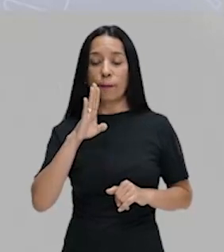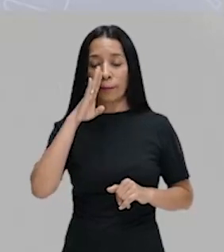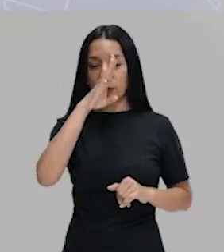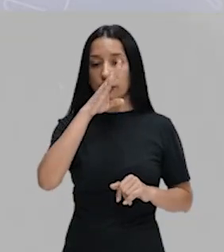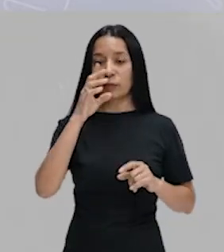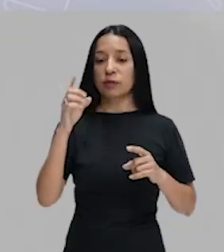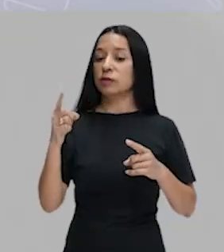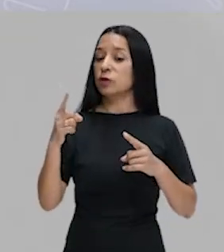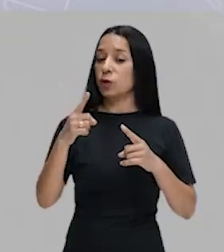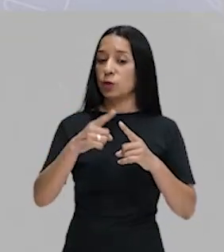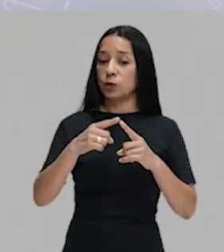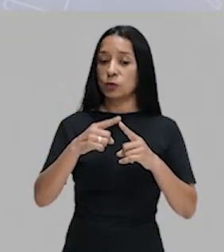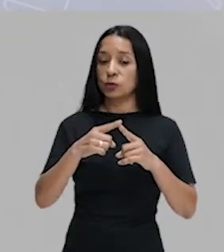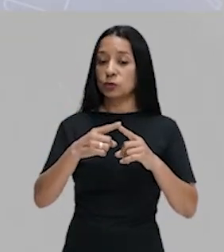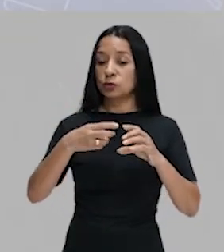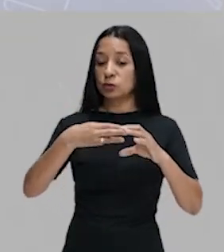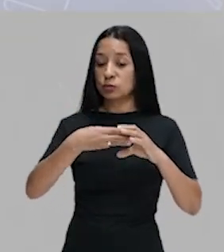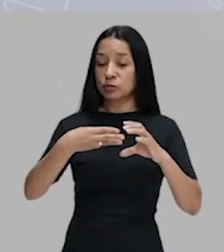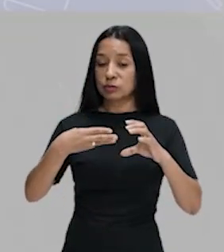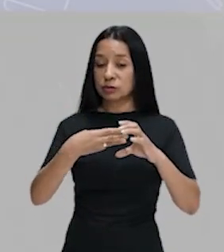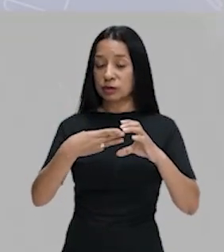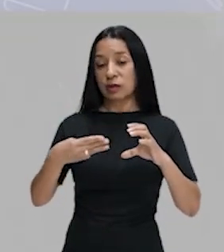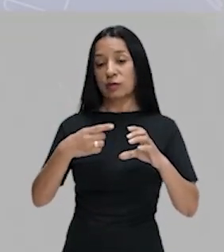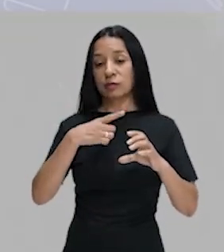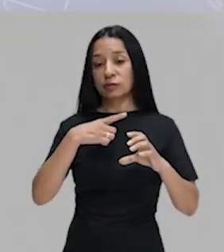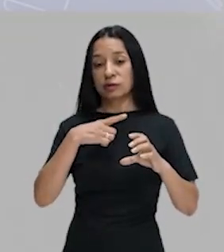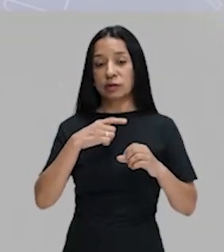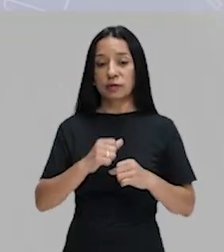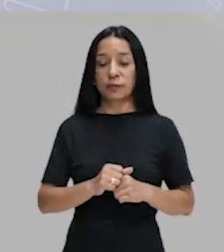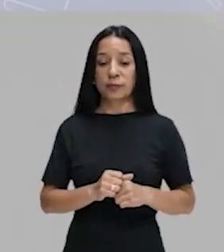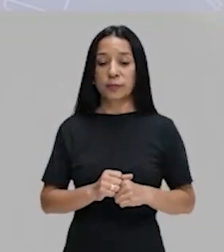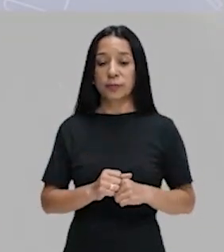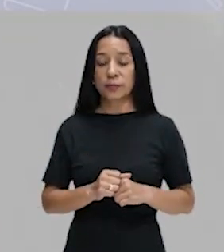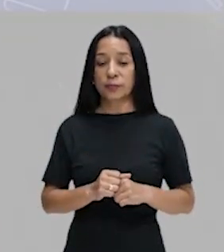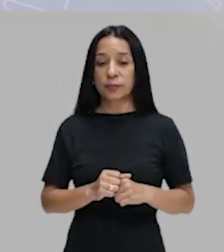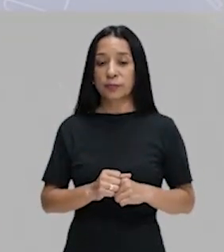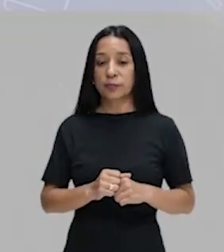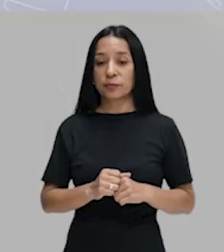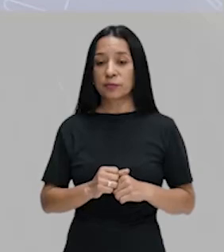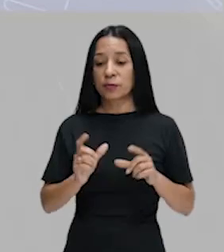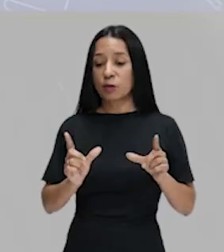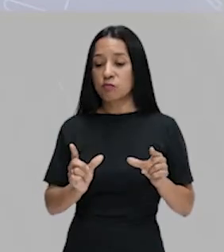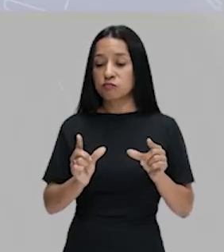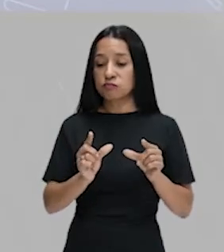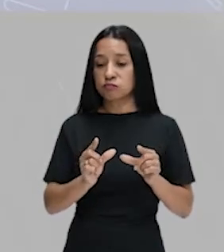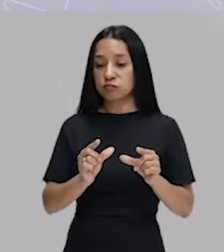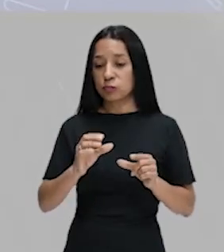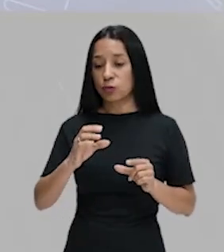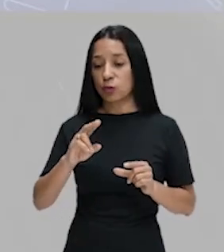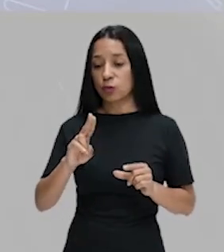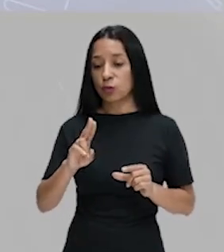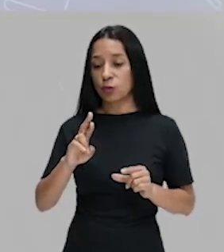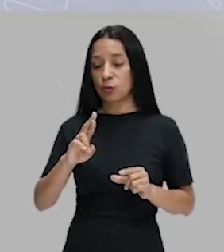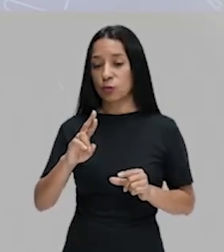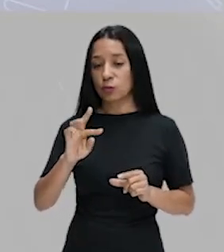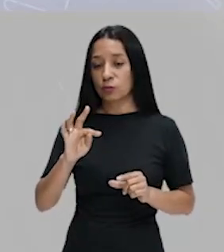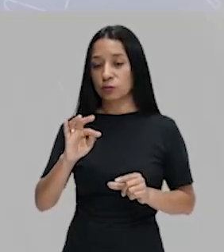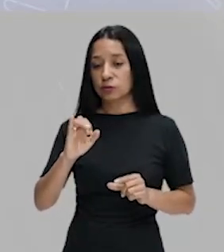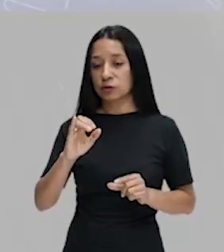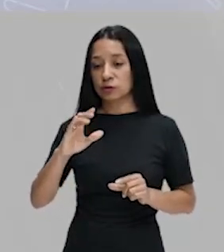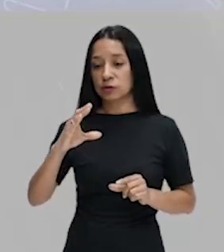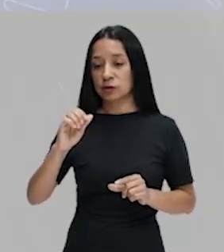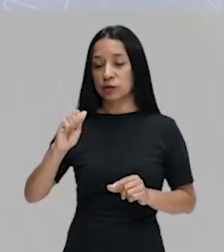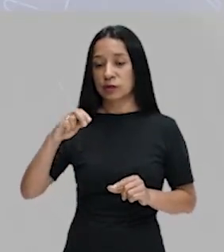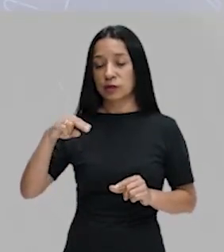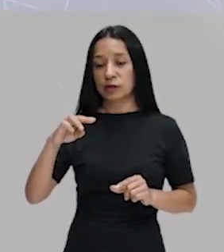são os quinidoblastos ou quinidócitos, que são células urticantes, tá? Células que promovem